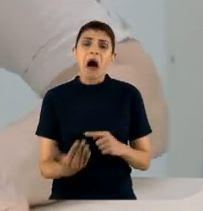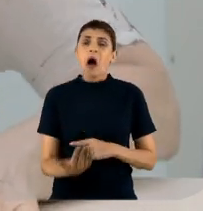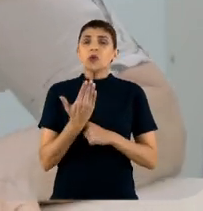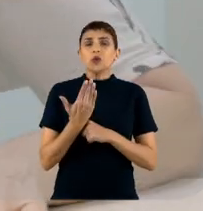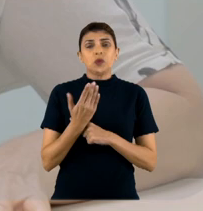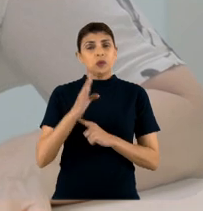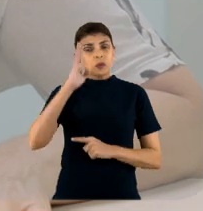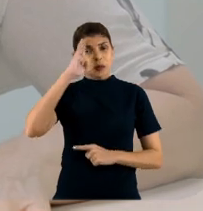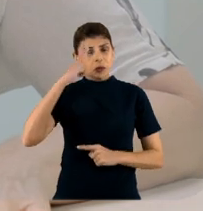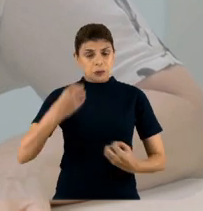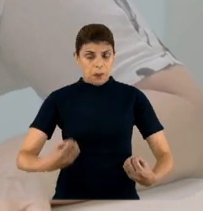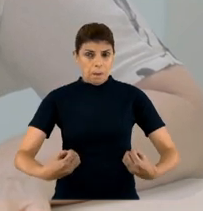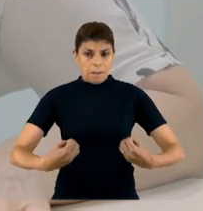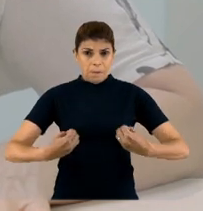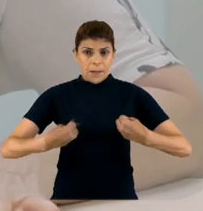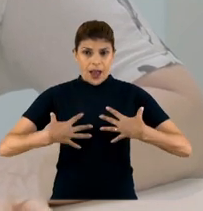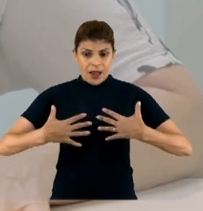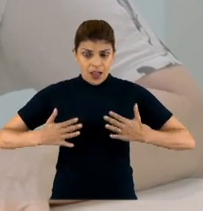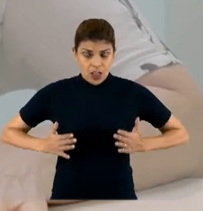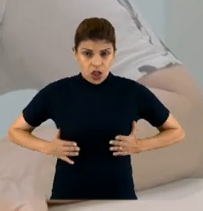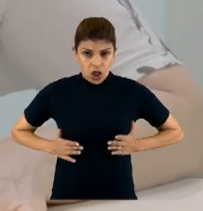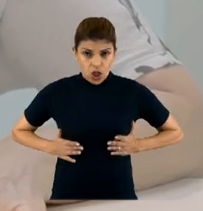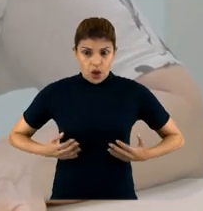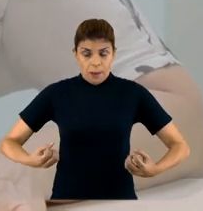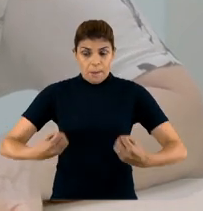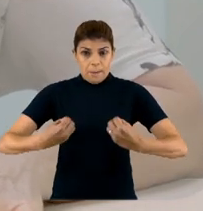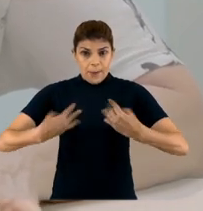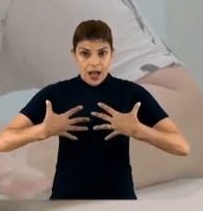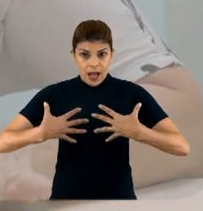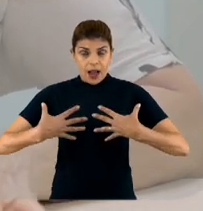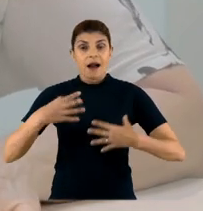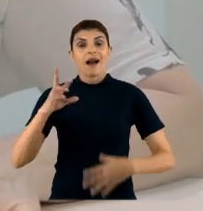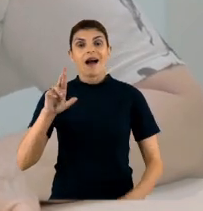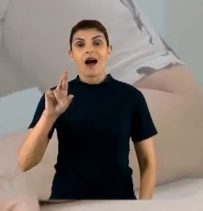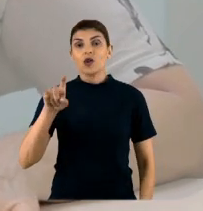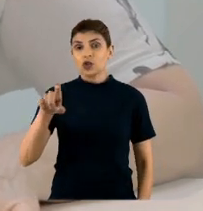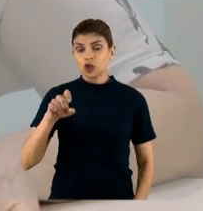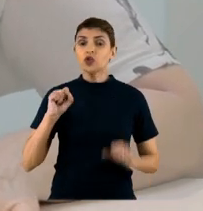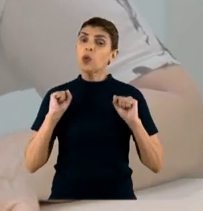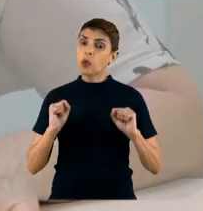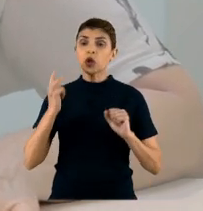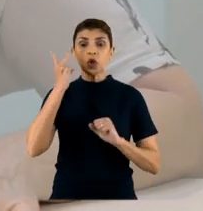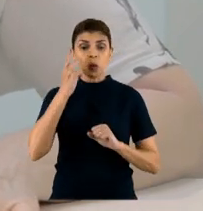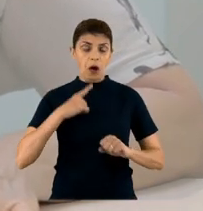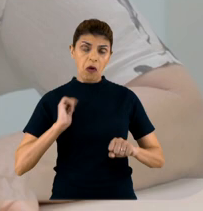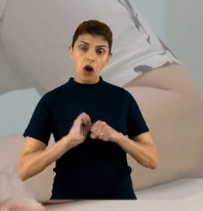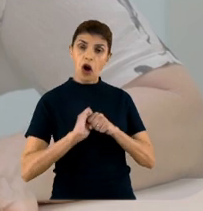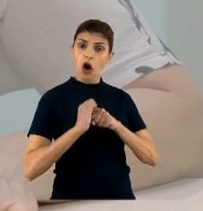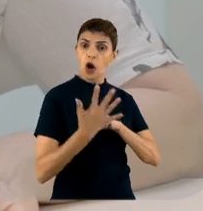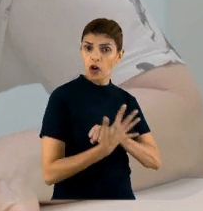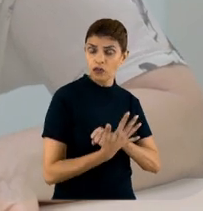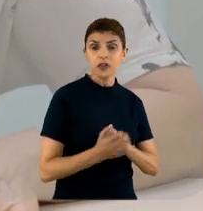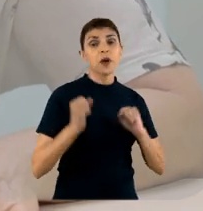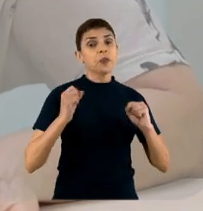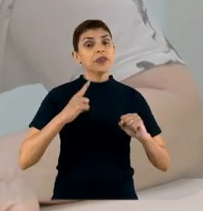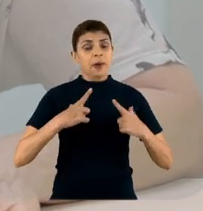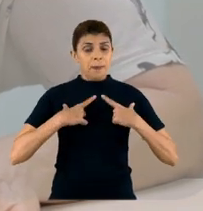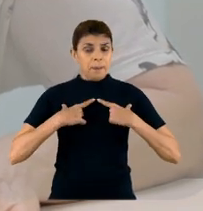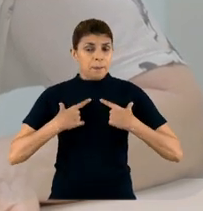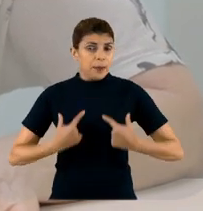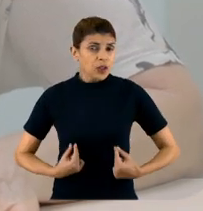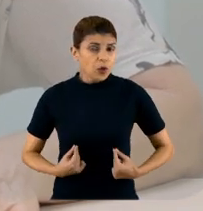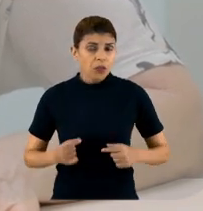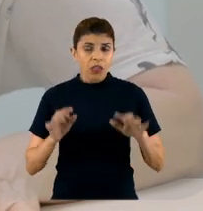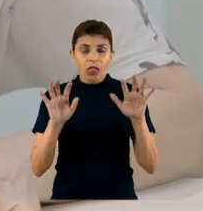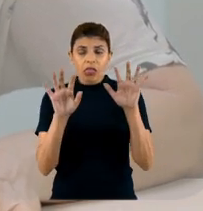principalmente no raio x de tórax então o raio x de tórax ele pode ser normal a pessoa tá com covid ele pode ter uma pneumonia